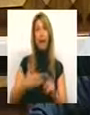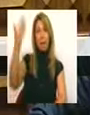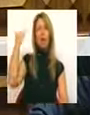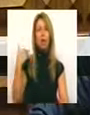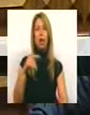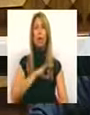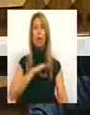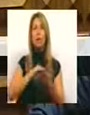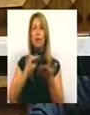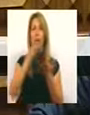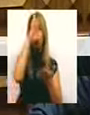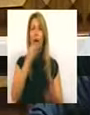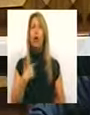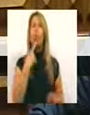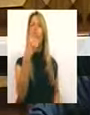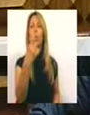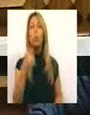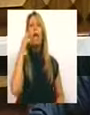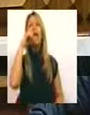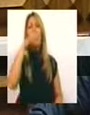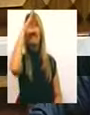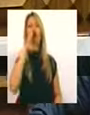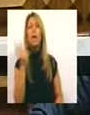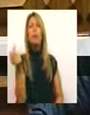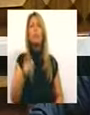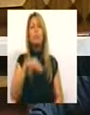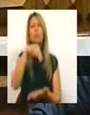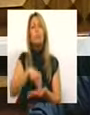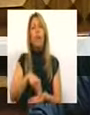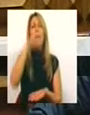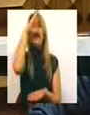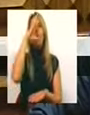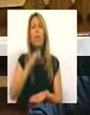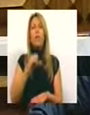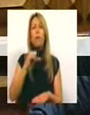ele se recordava de quem é que tinha sido o ministro que tinha vindo para aqui dizer, em novembro de